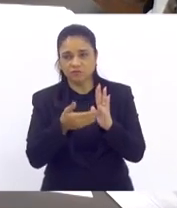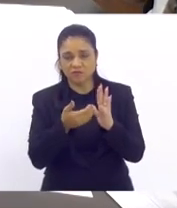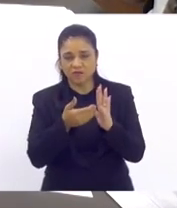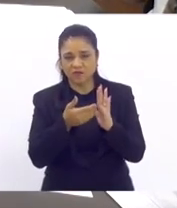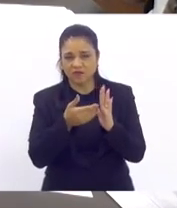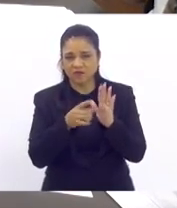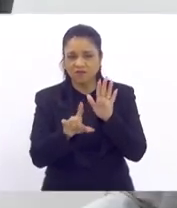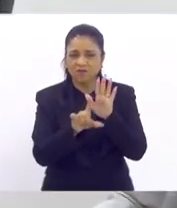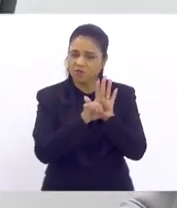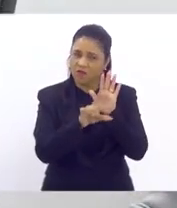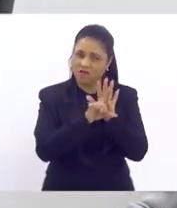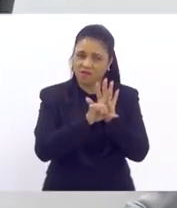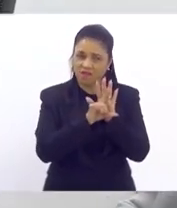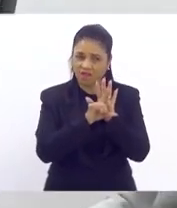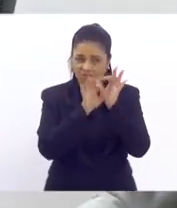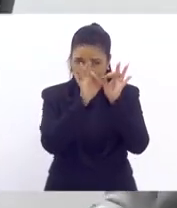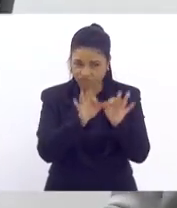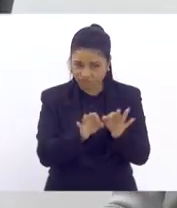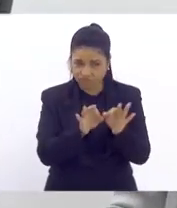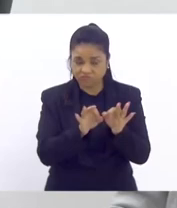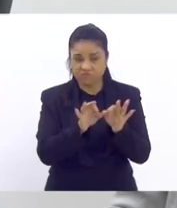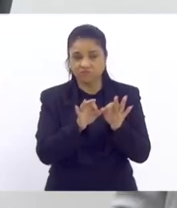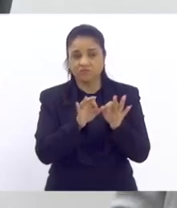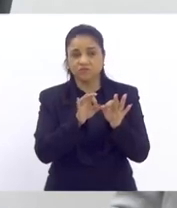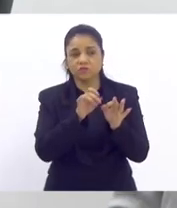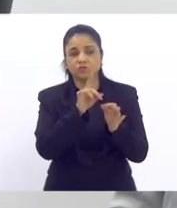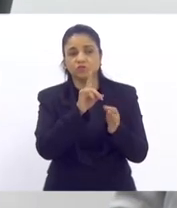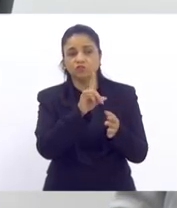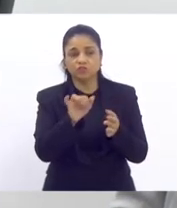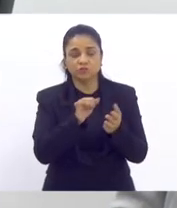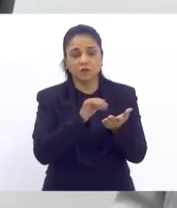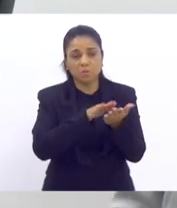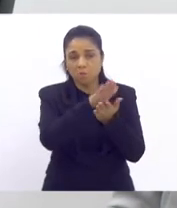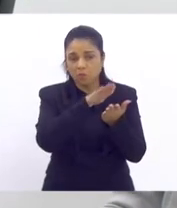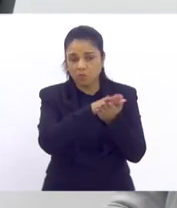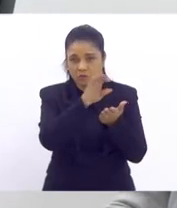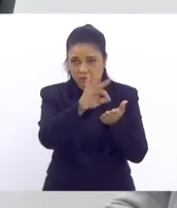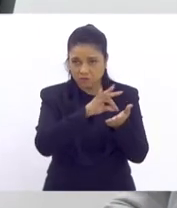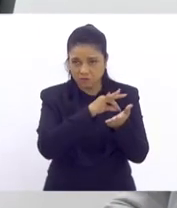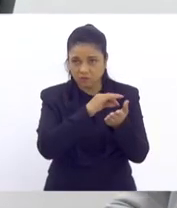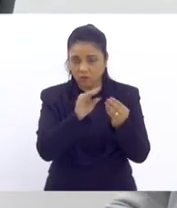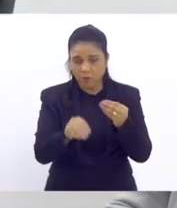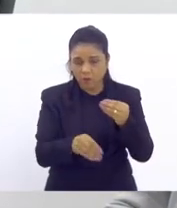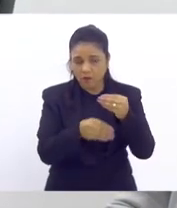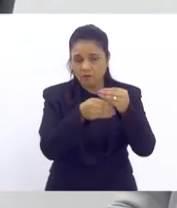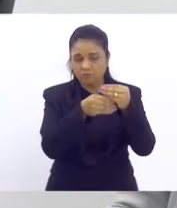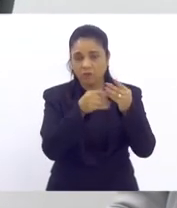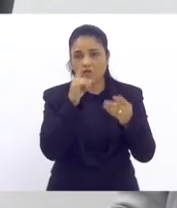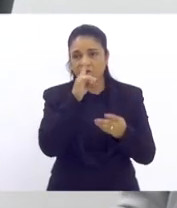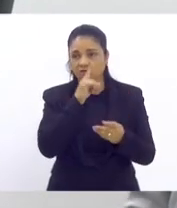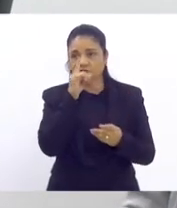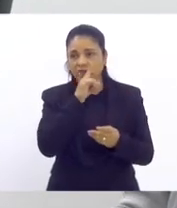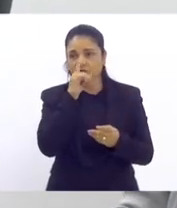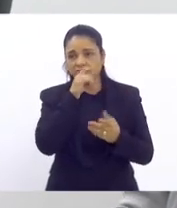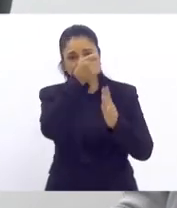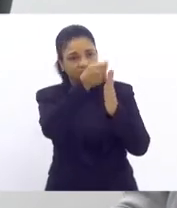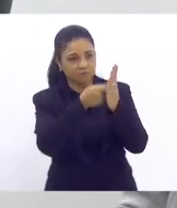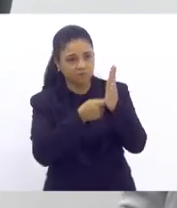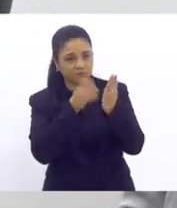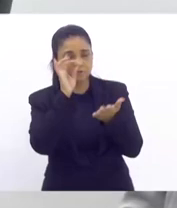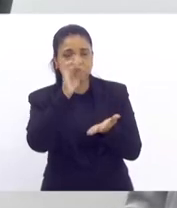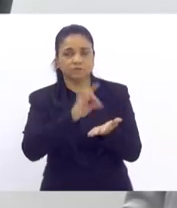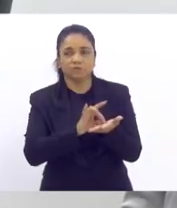ele não fala que a lei entra em vigor da publicação só para acrescentar esse essa falha na redação original